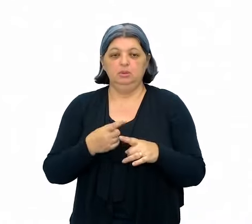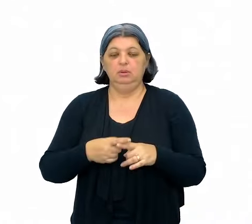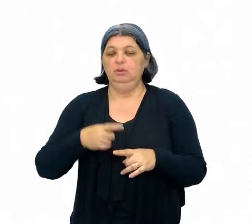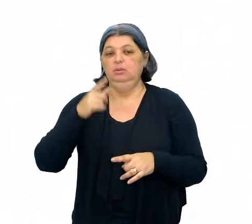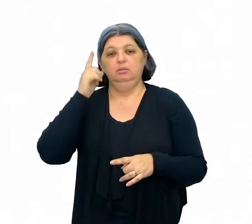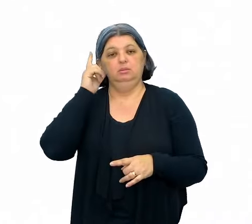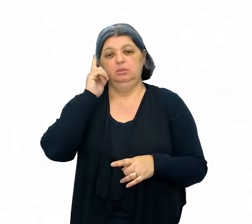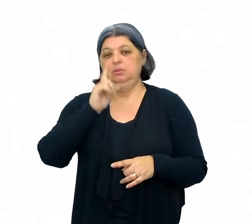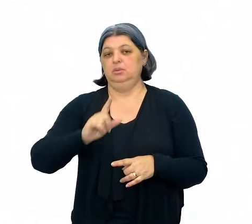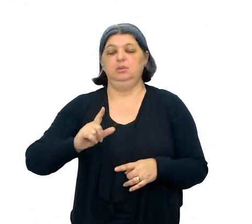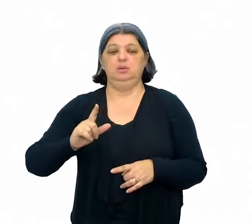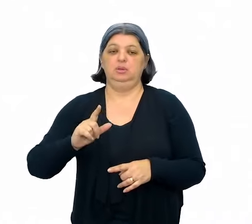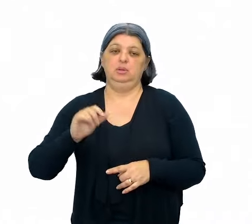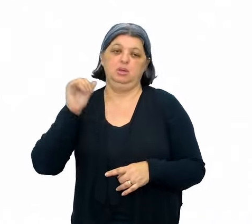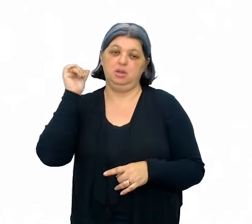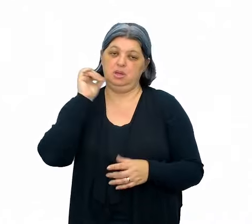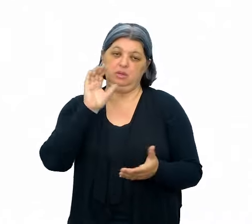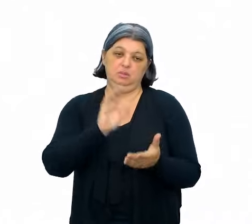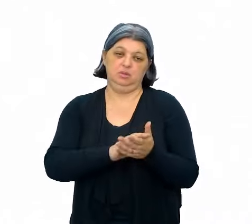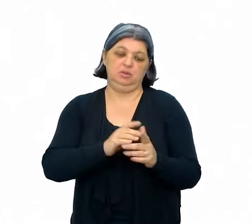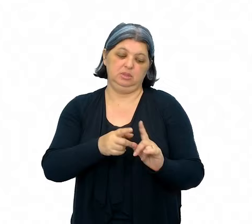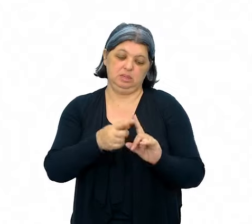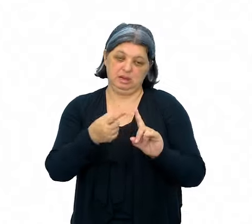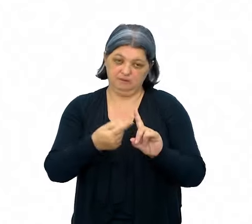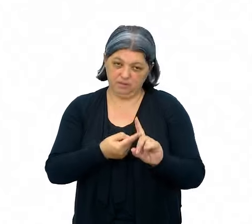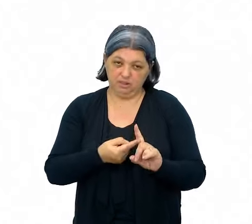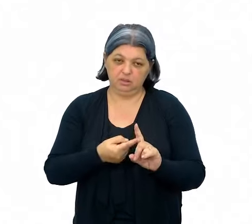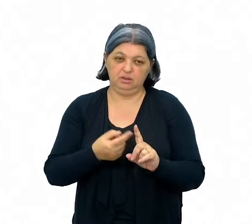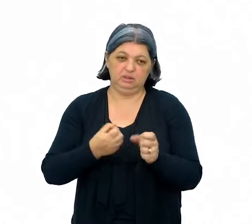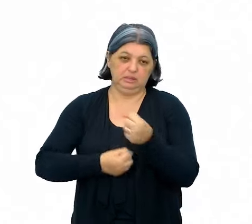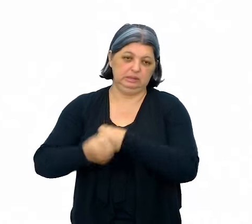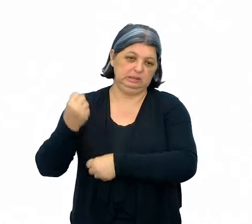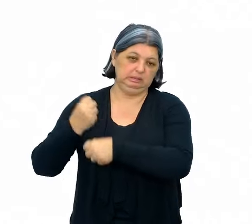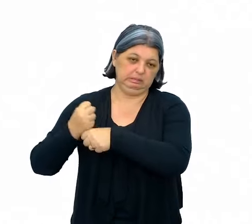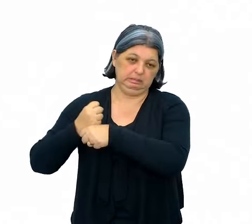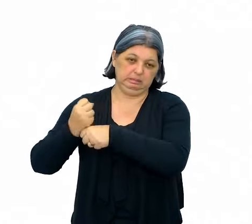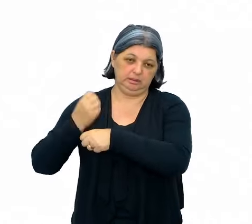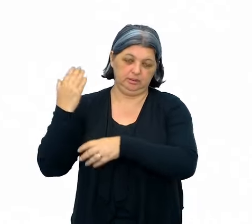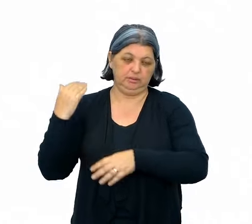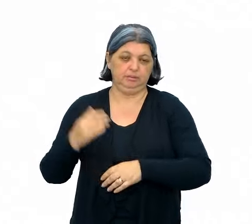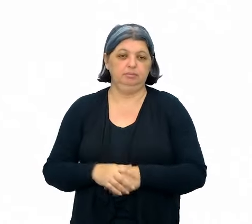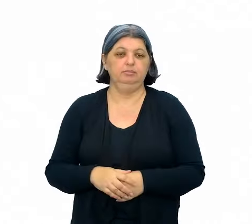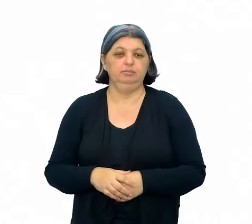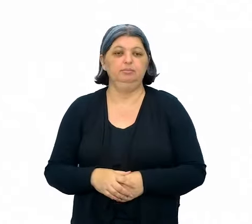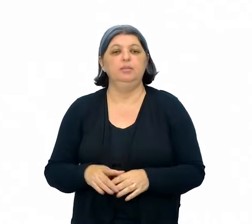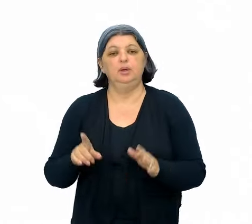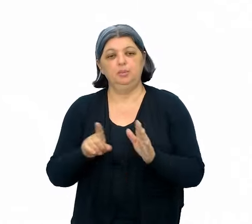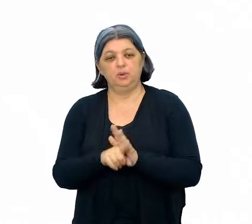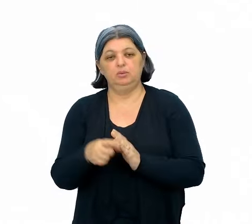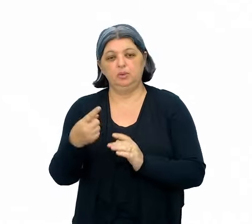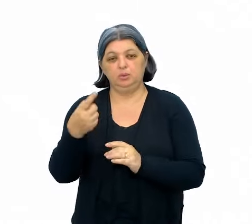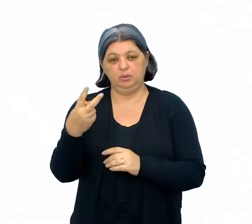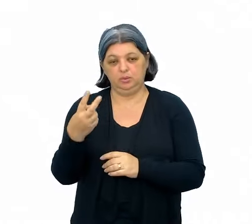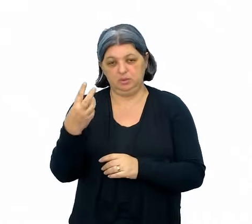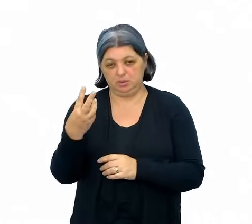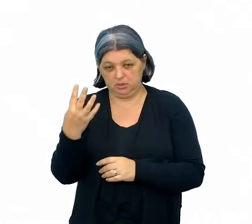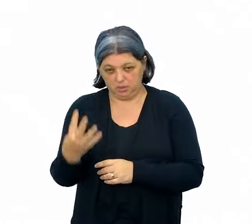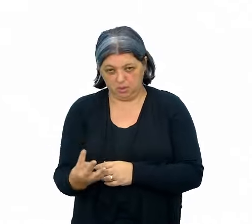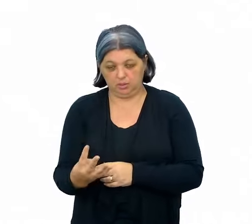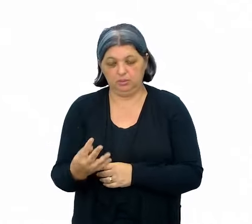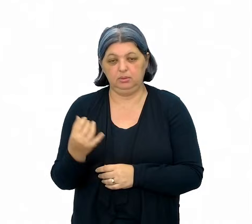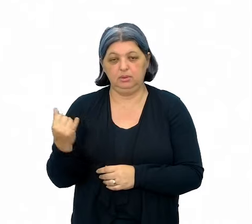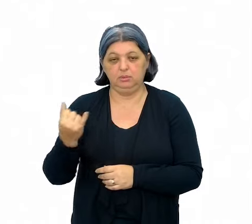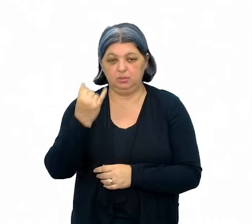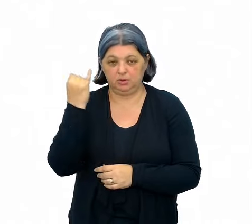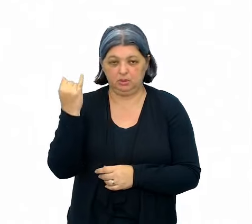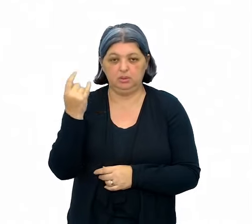há anos. E assim segue, né? Na questão 2, na questão 3, na questão 4. É importante que vocês